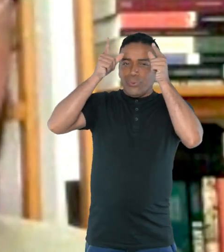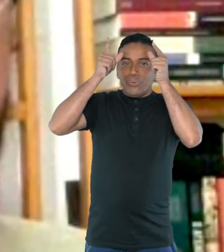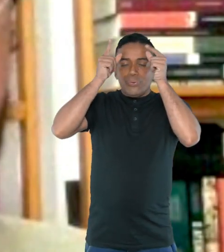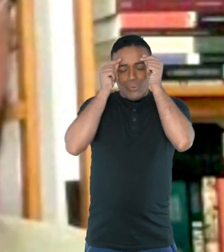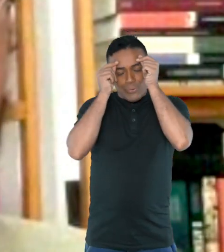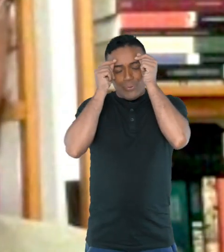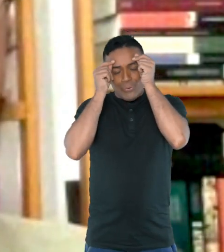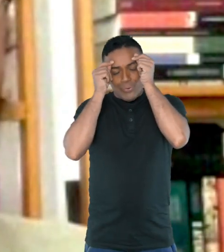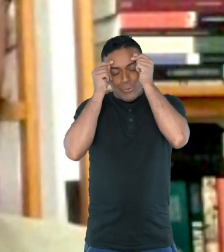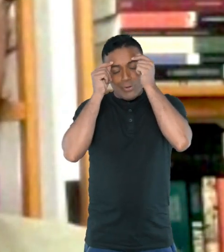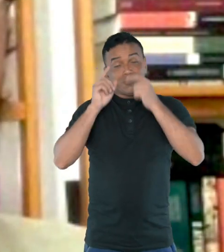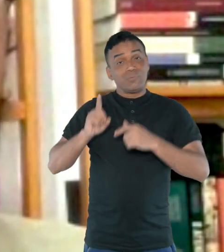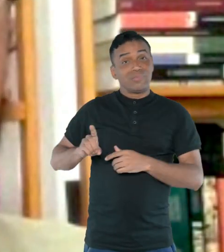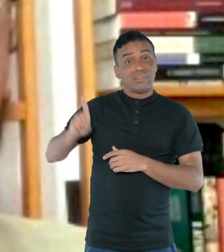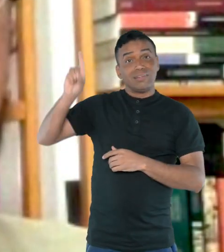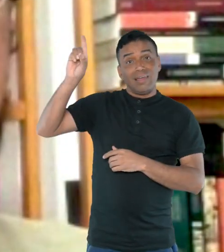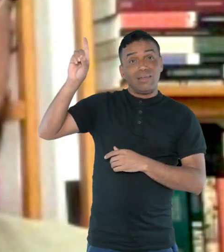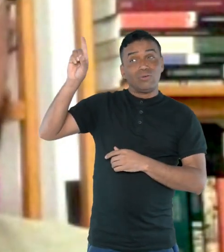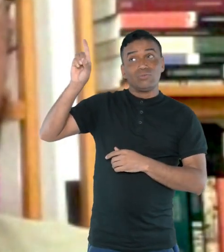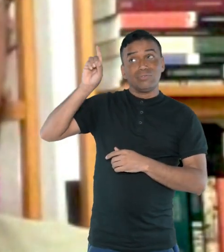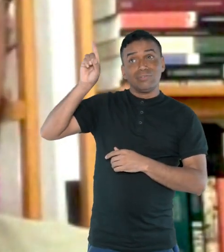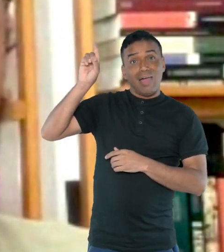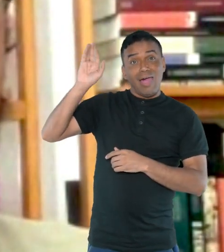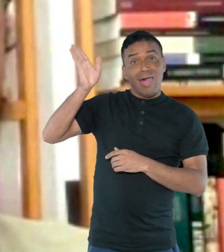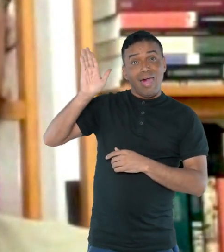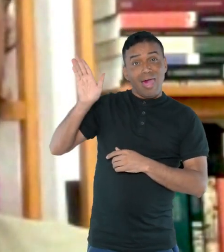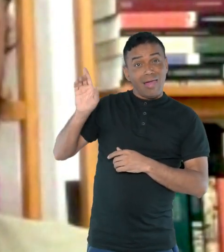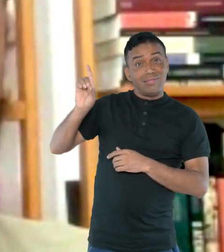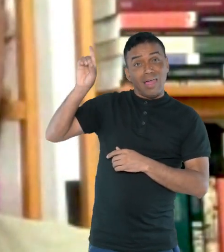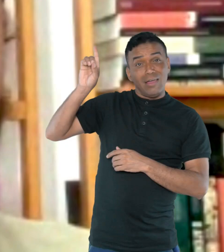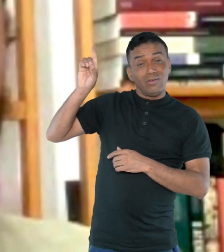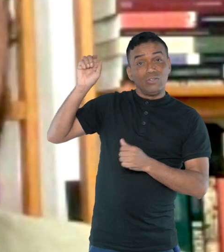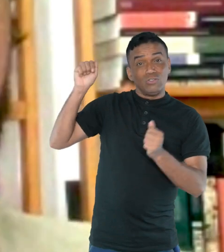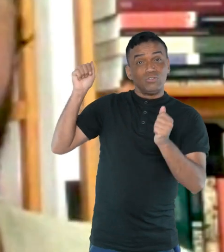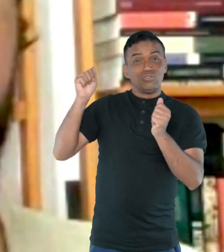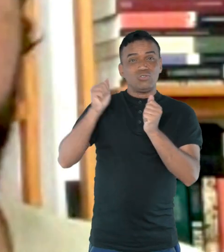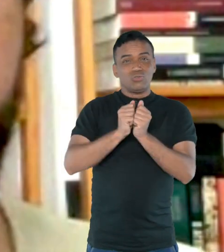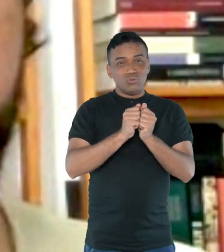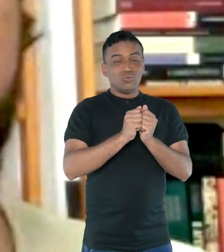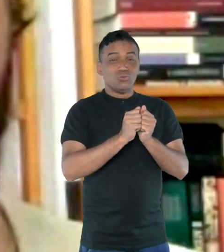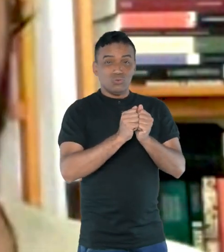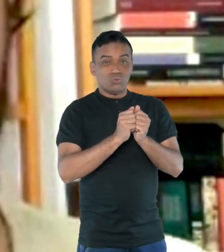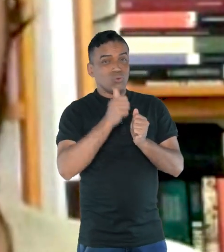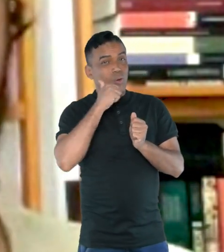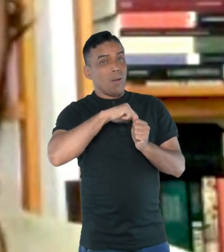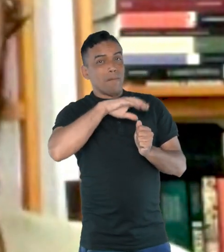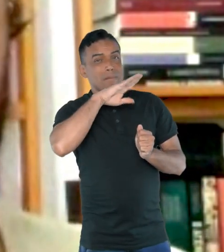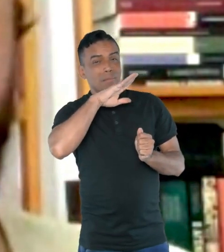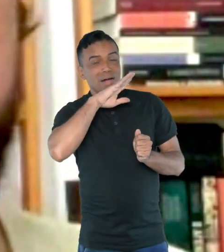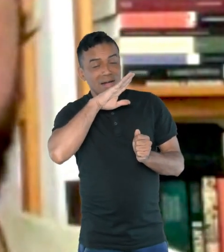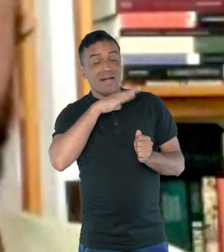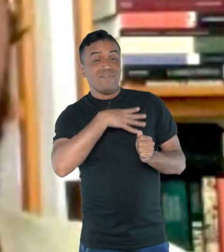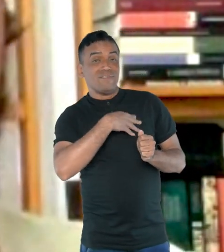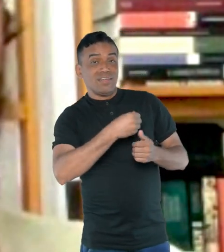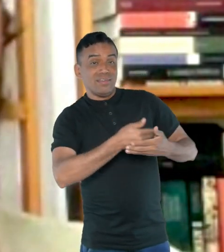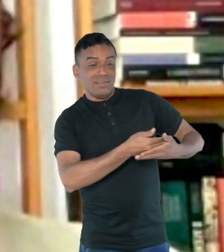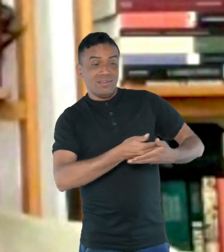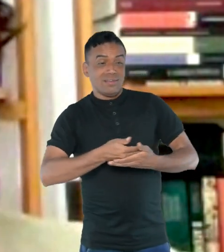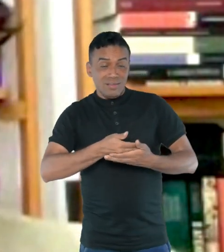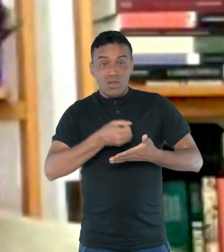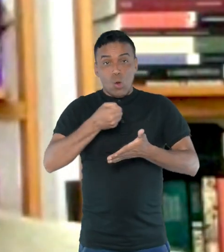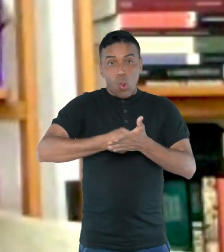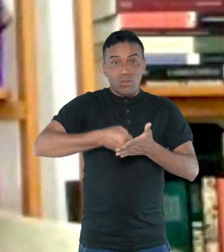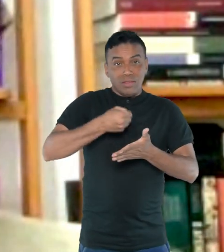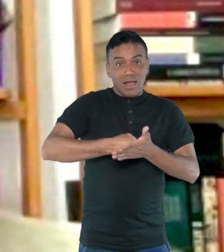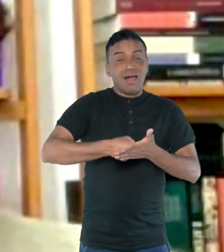é aquele que a mãe que está com os filhos, com o filho no colo,